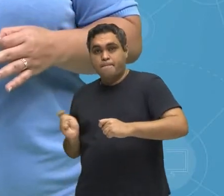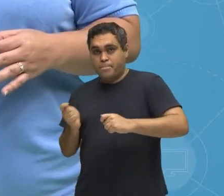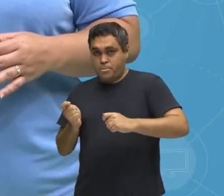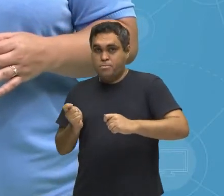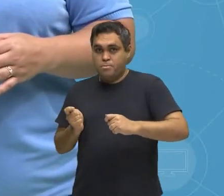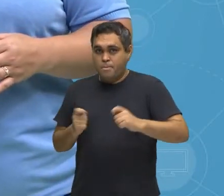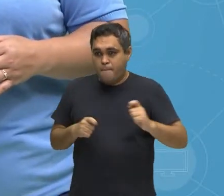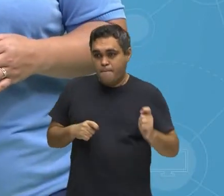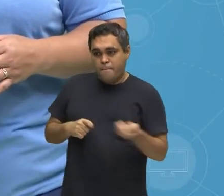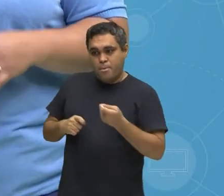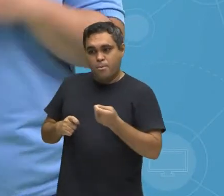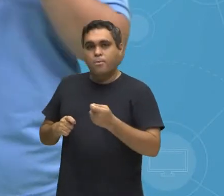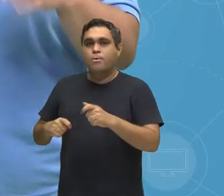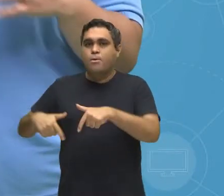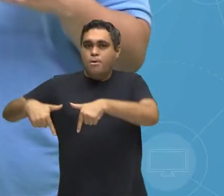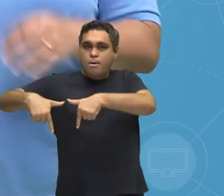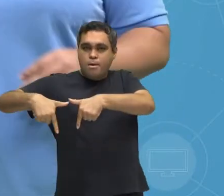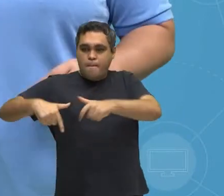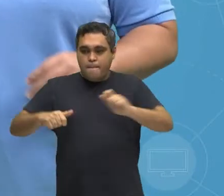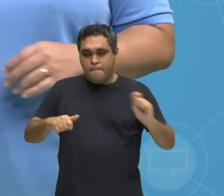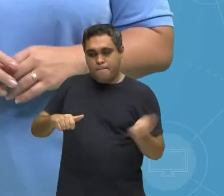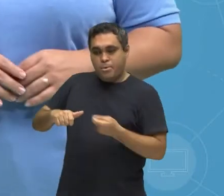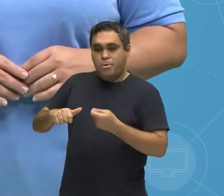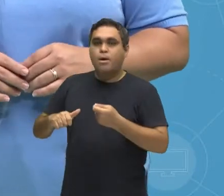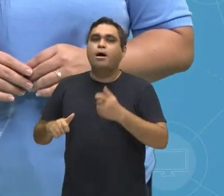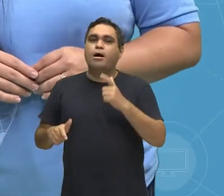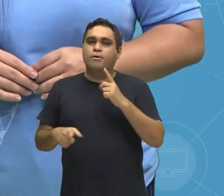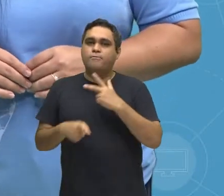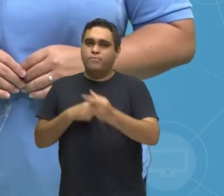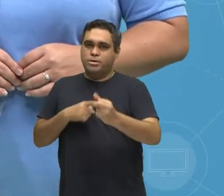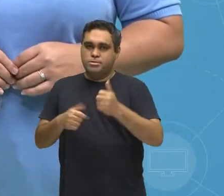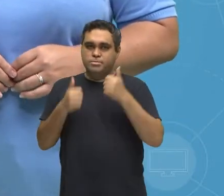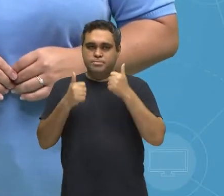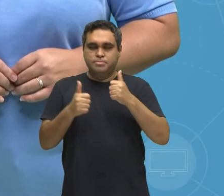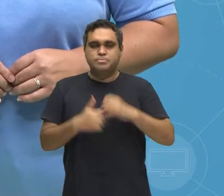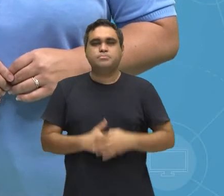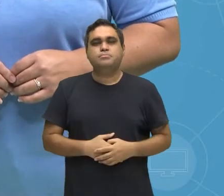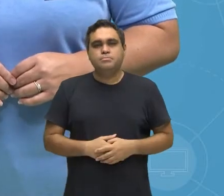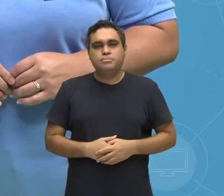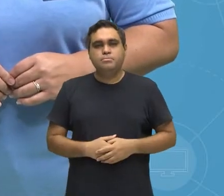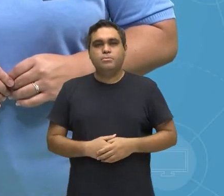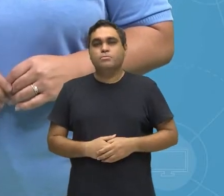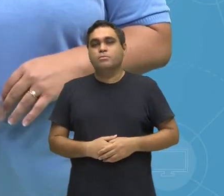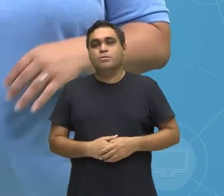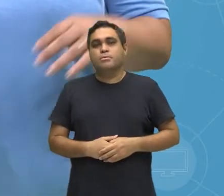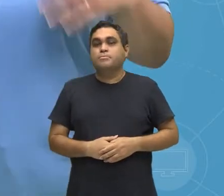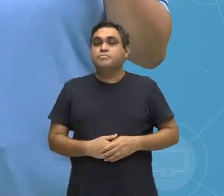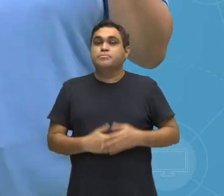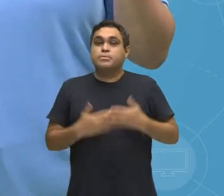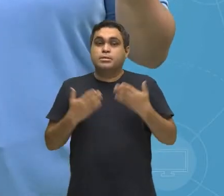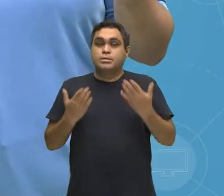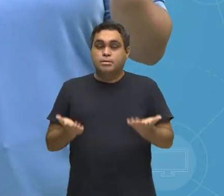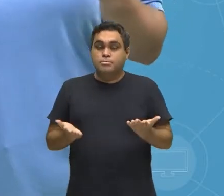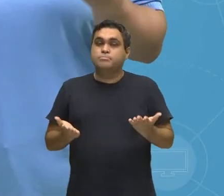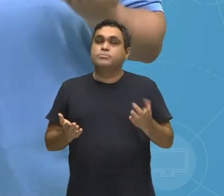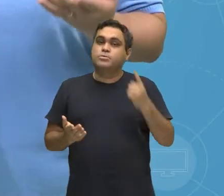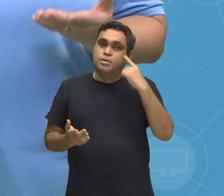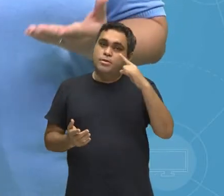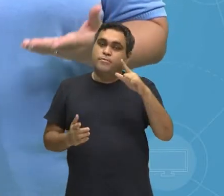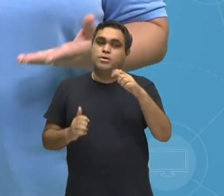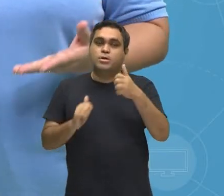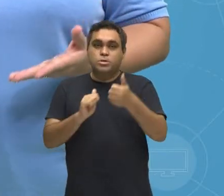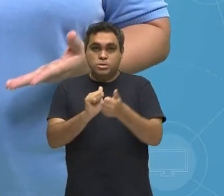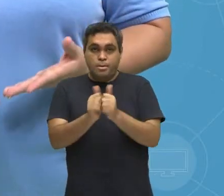bem legal esse esporte. Procurem conhecer um pouquinho mais depois, tá bom? Bom, gente, então vocês viram aí